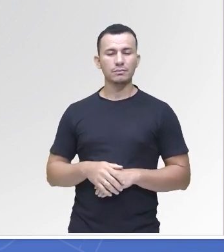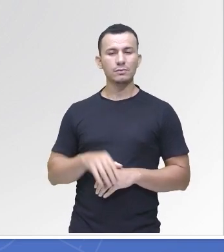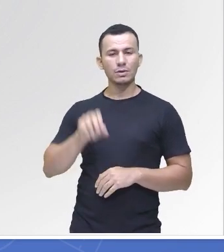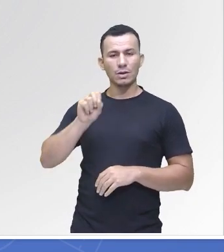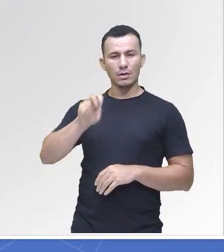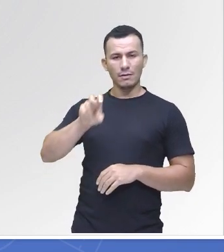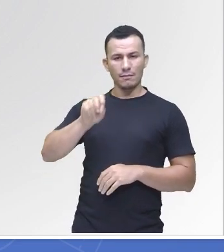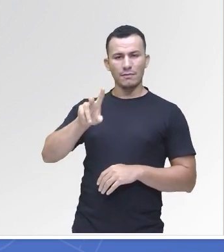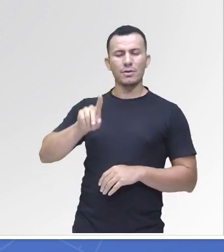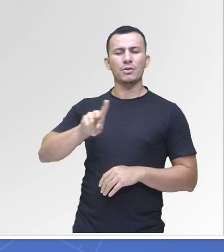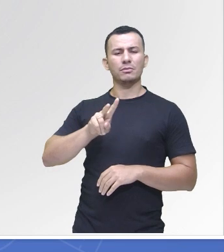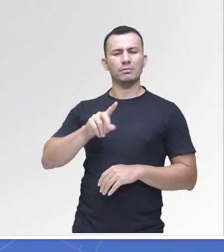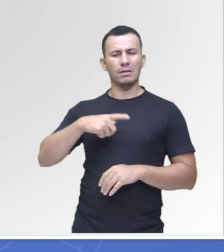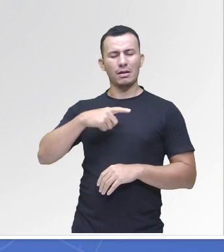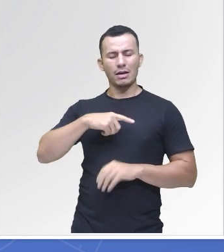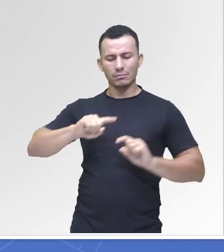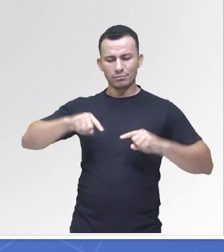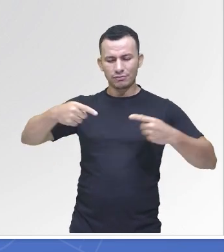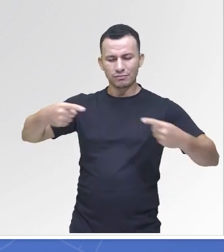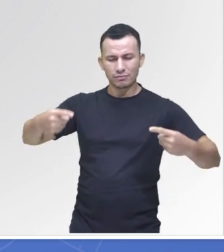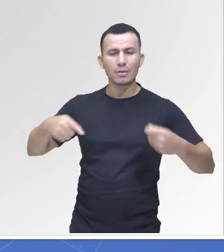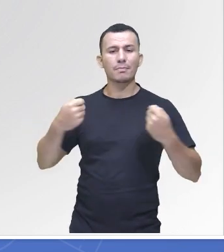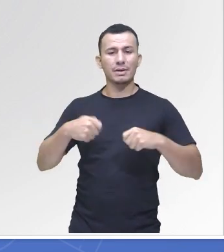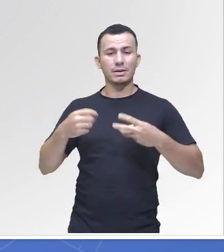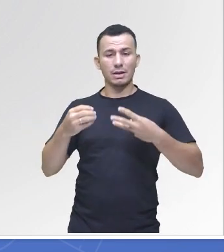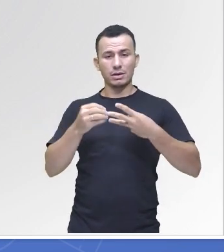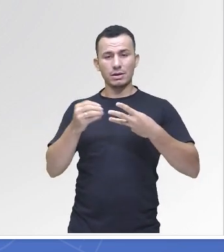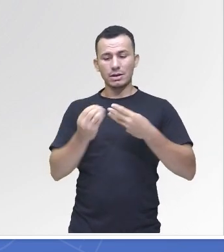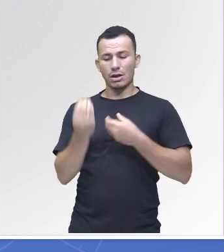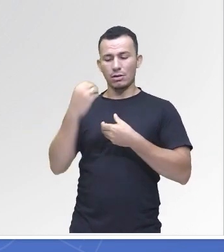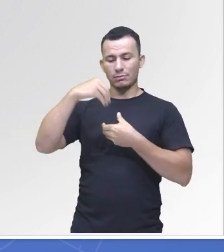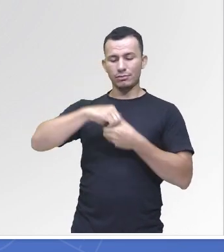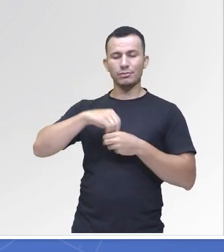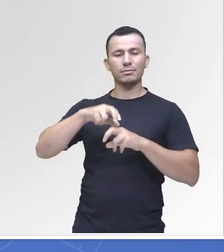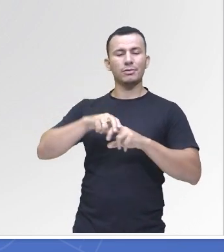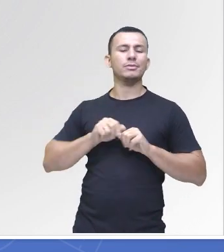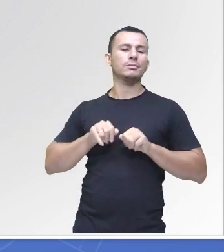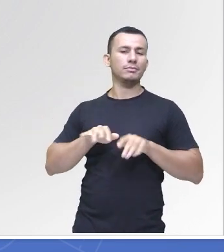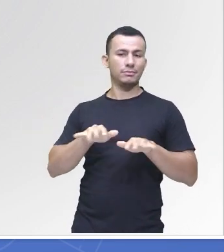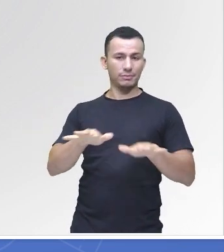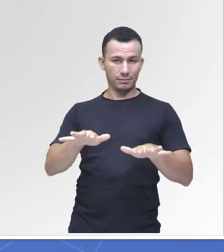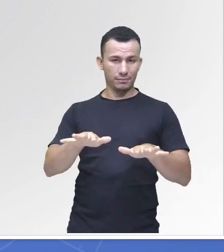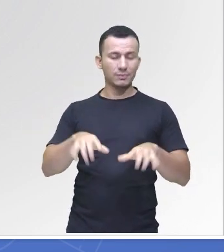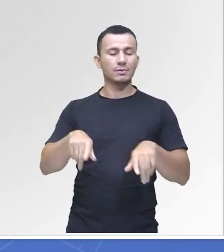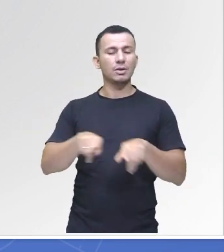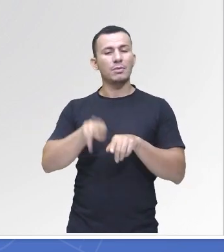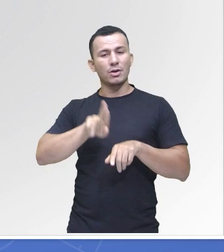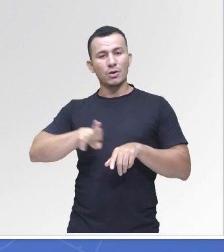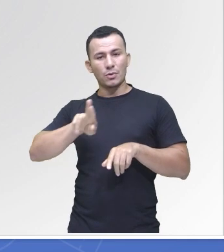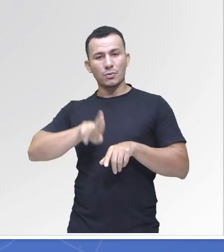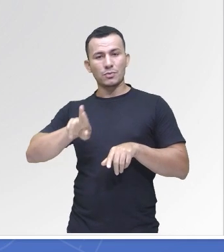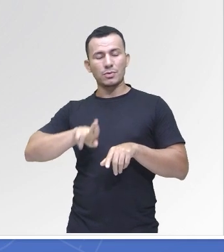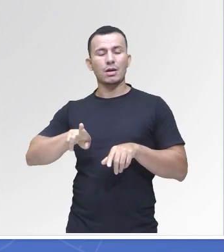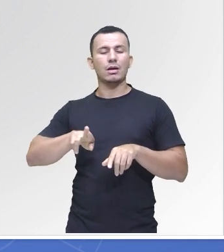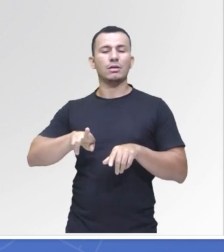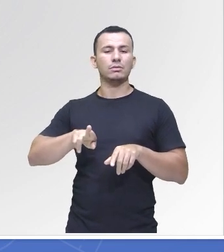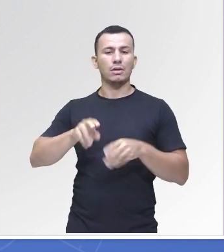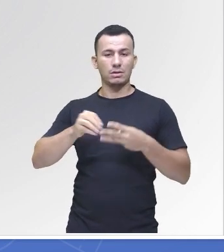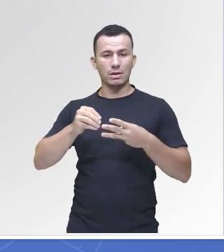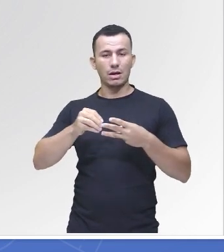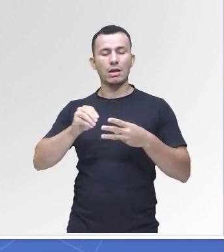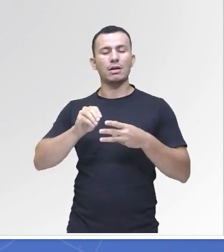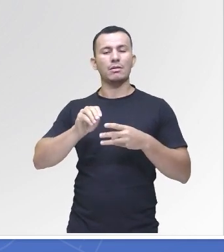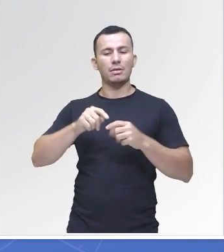seres parasitas intracelulares obrigatórios que precisam infectar as células e utilizar a maquinaria desta para